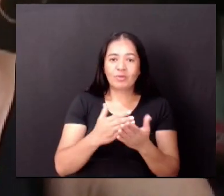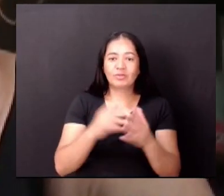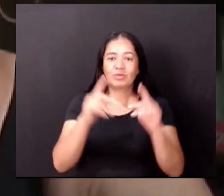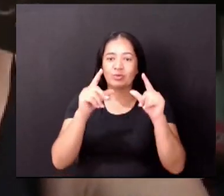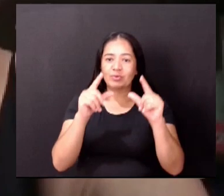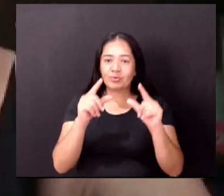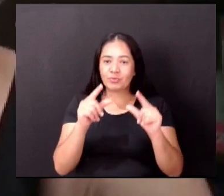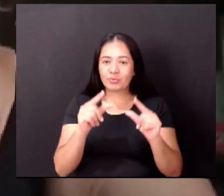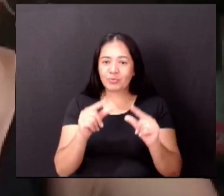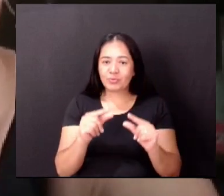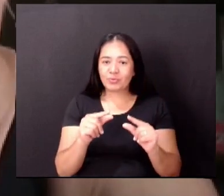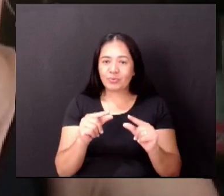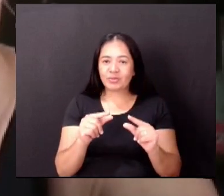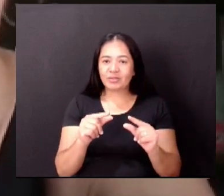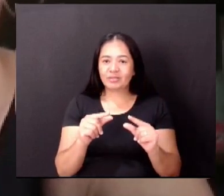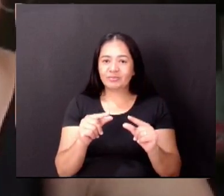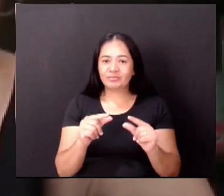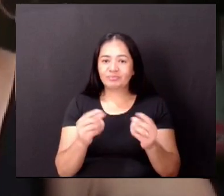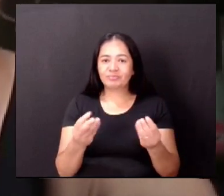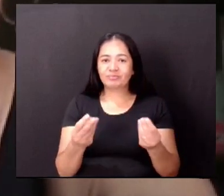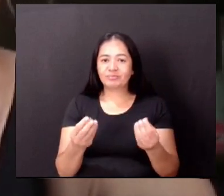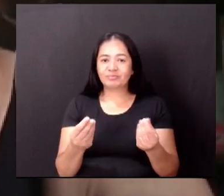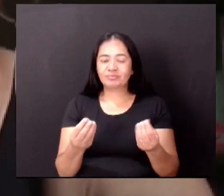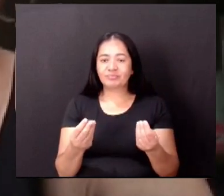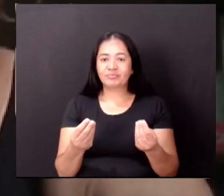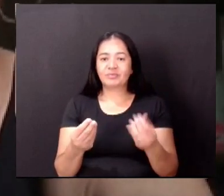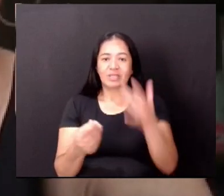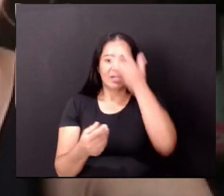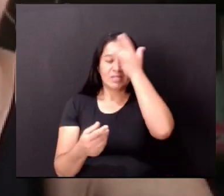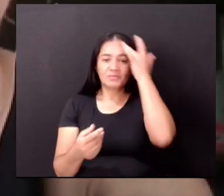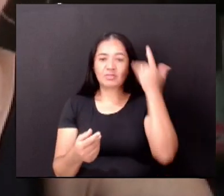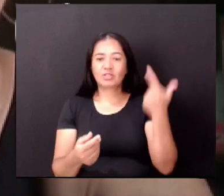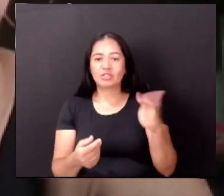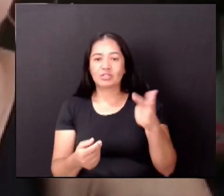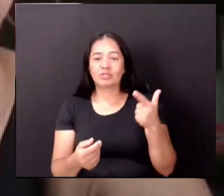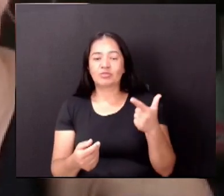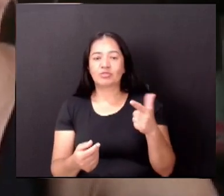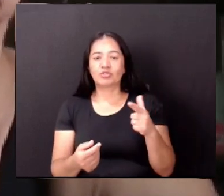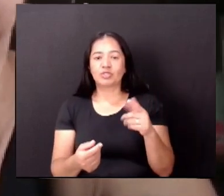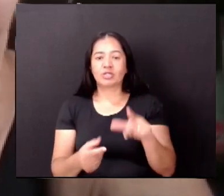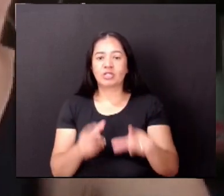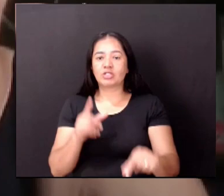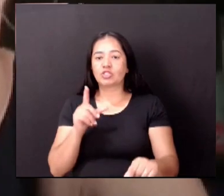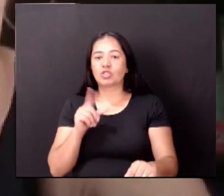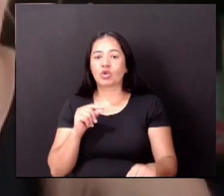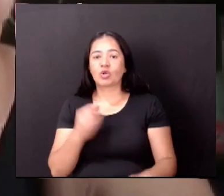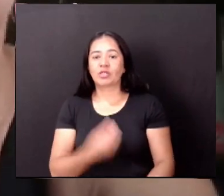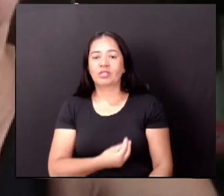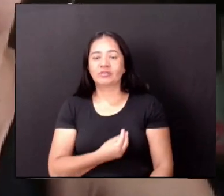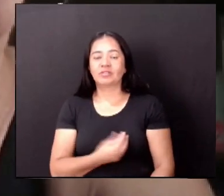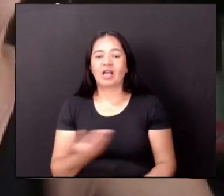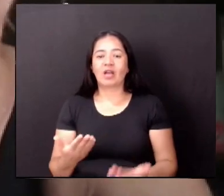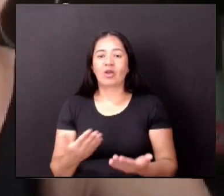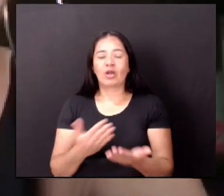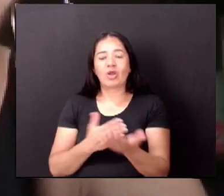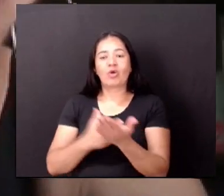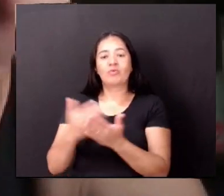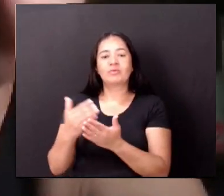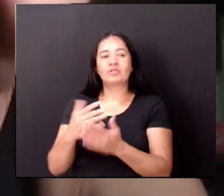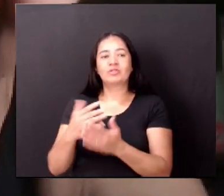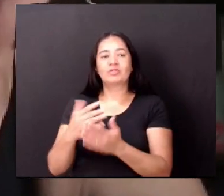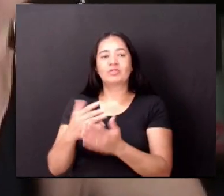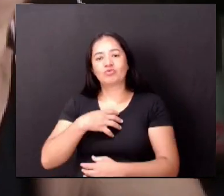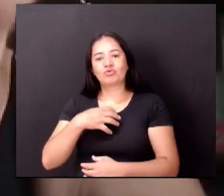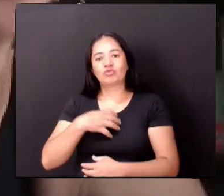cooperativa entrou e começou a minimizar, né, as pessoas que não tinham muita opção de vida,